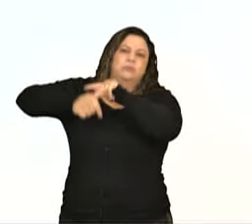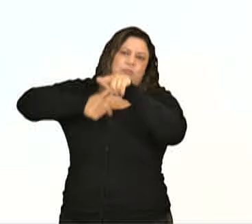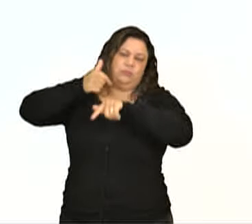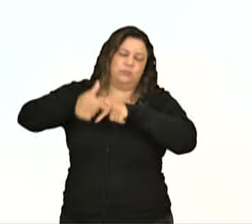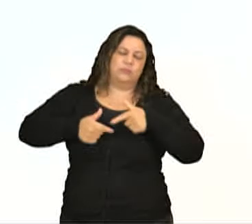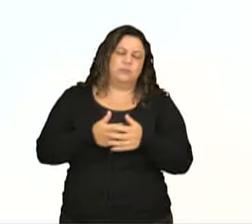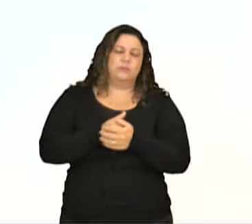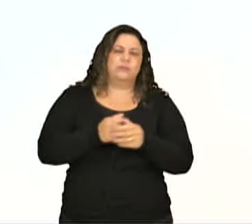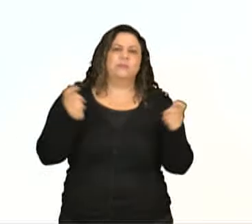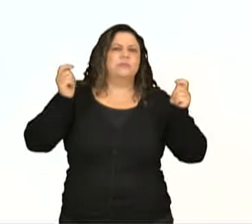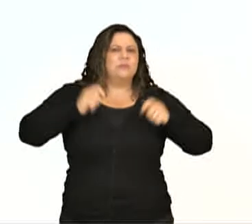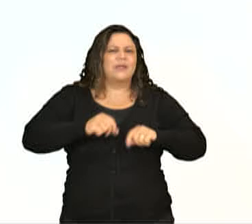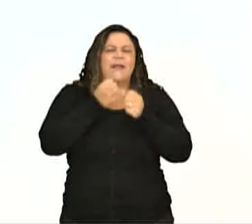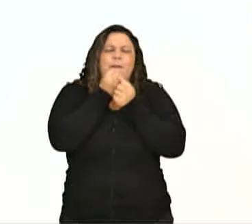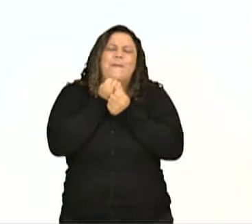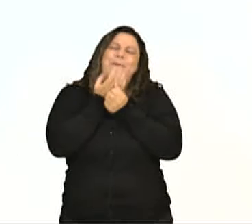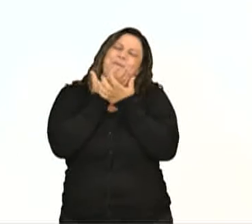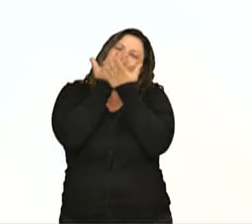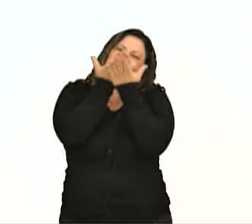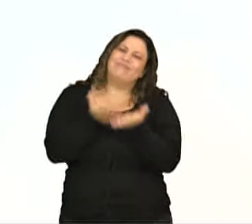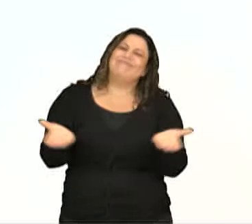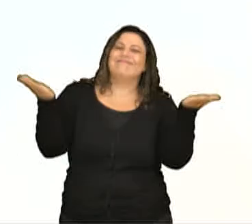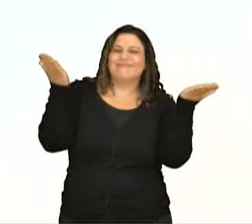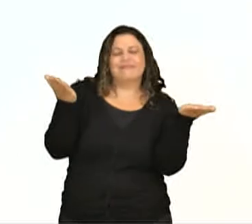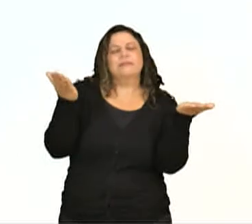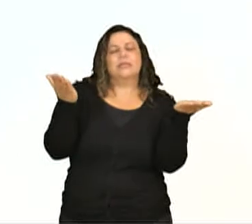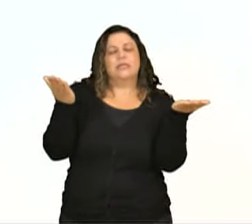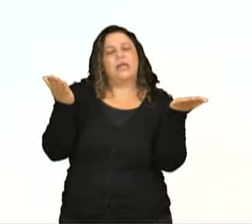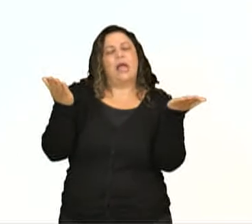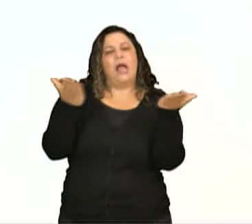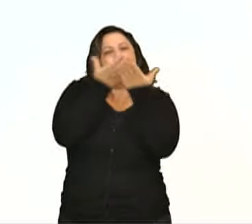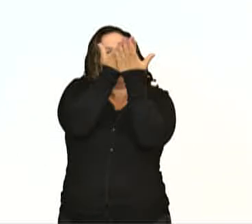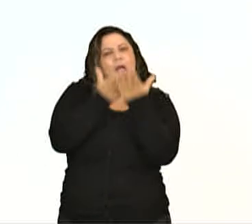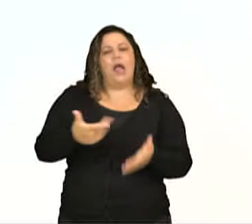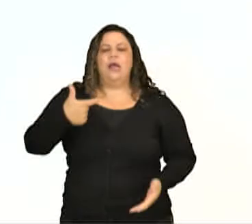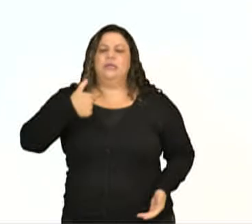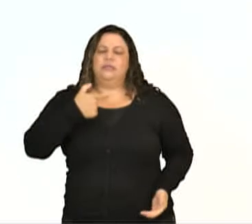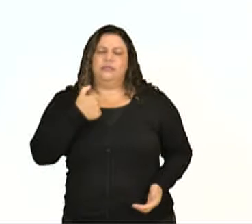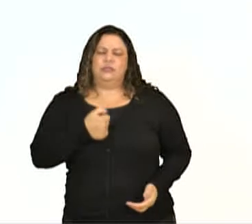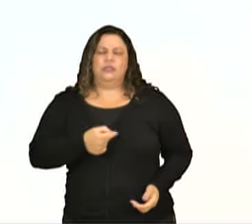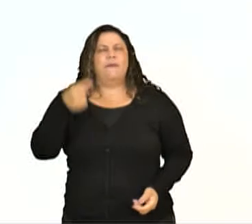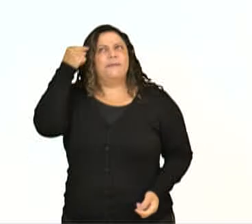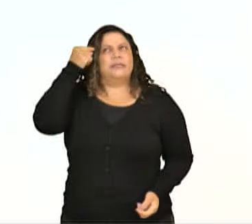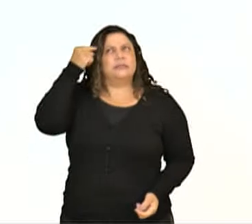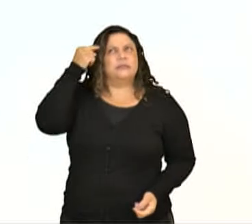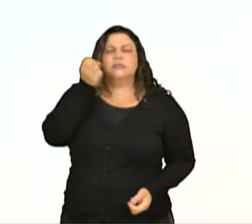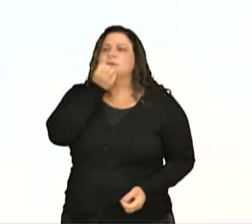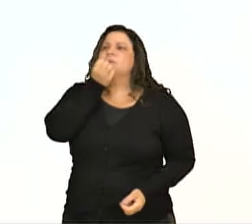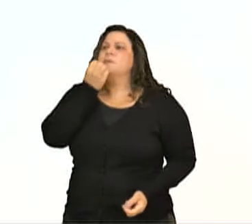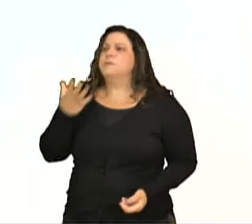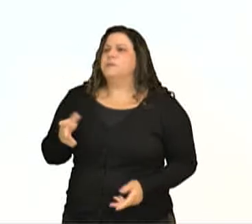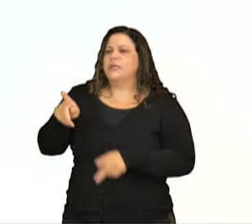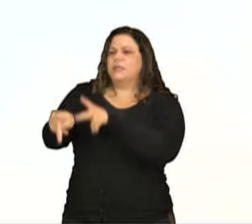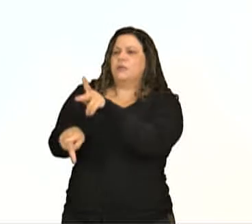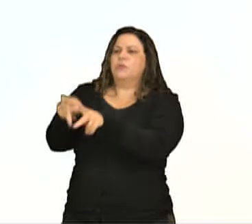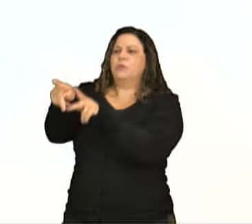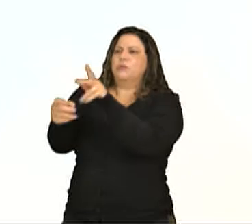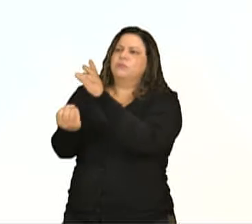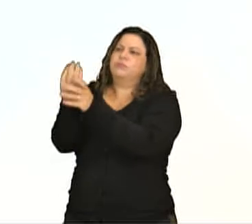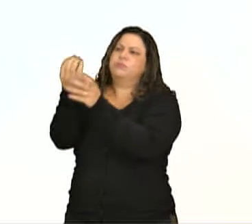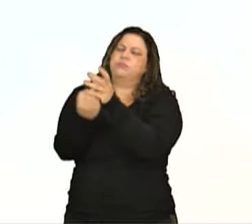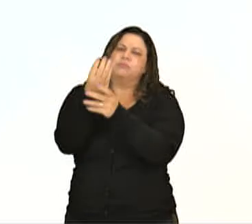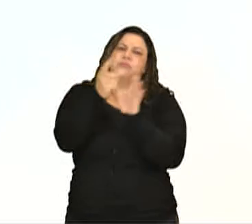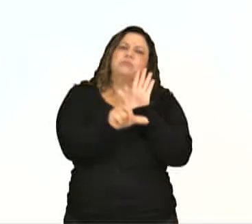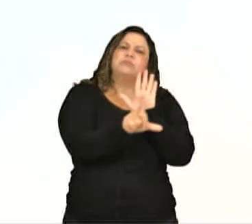como uma bondade do Getúlio Vargas, porque ele pensava no bem da população e criava leis para isso,